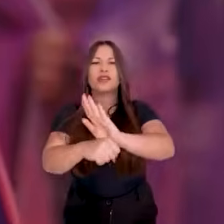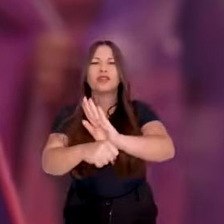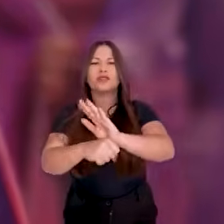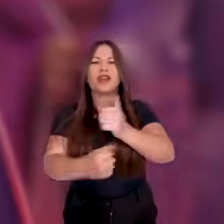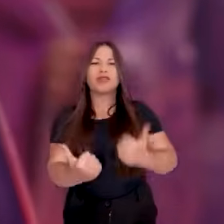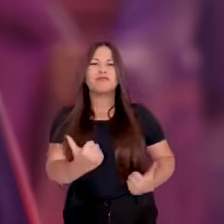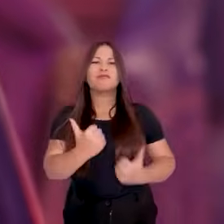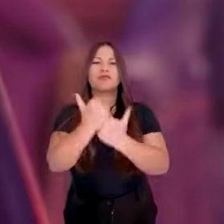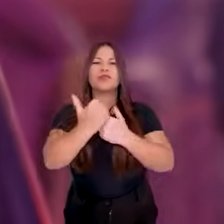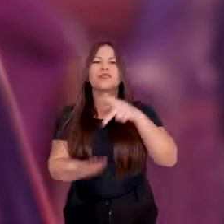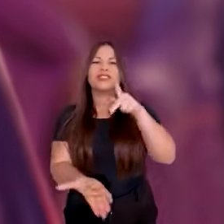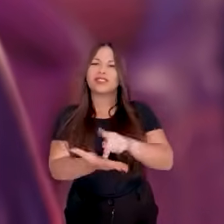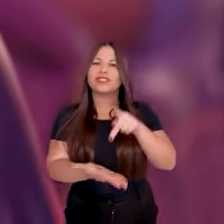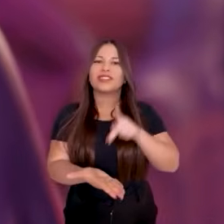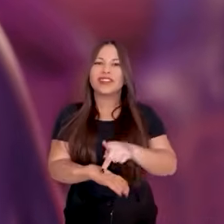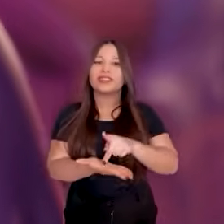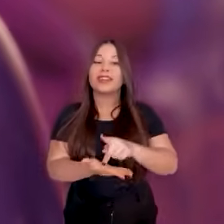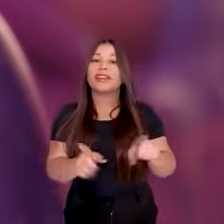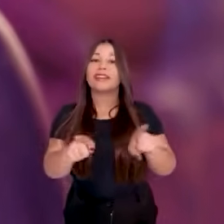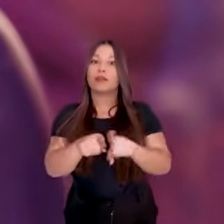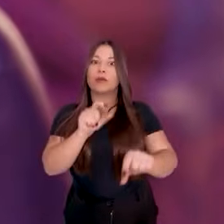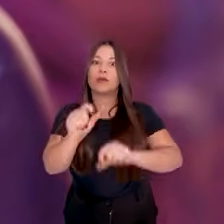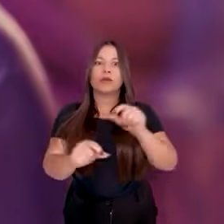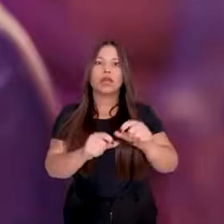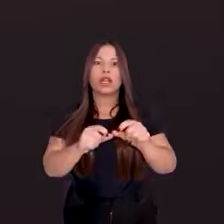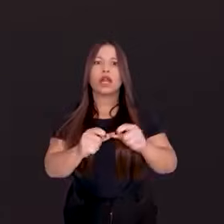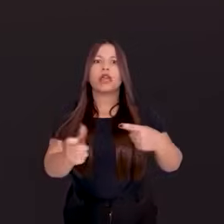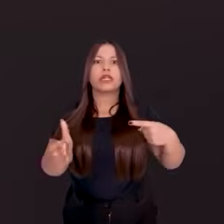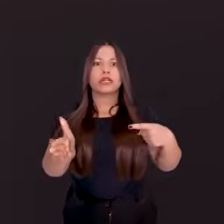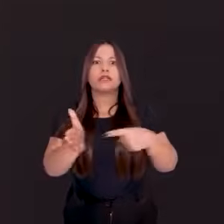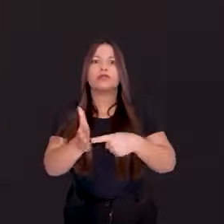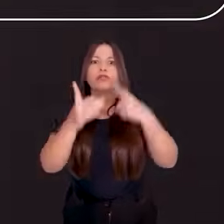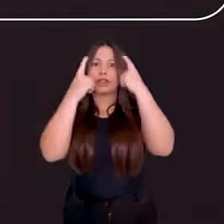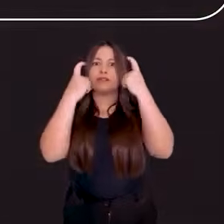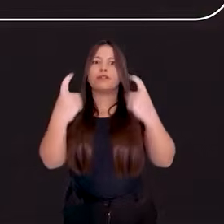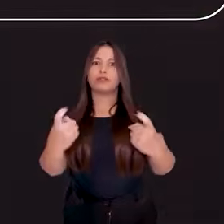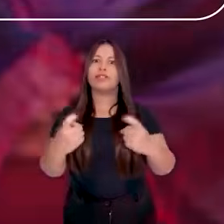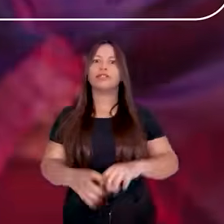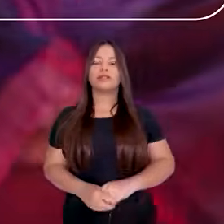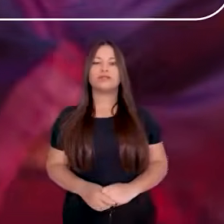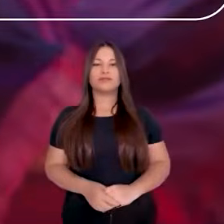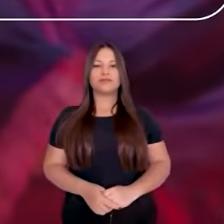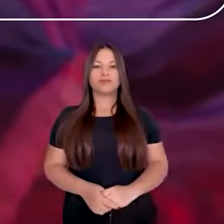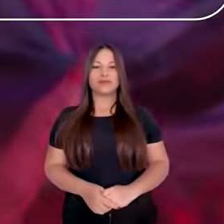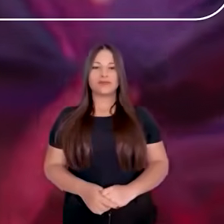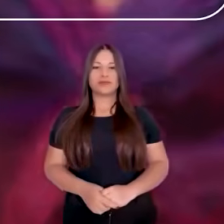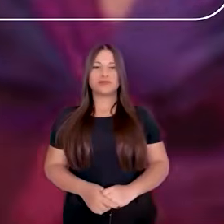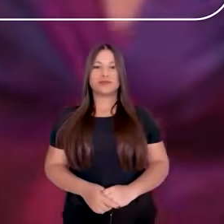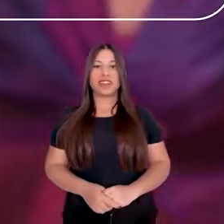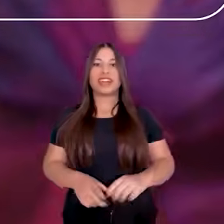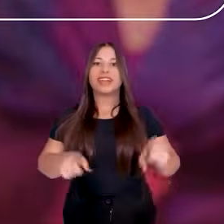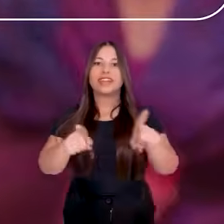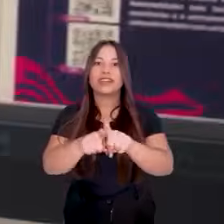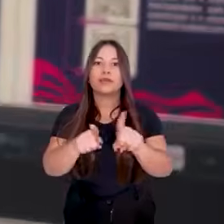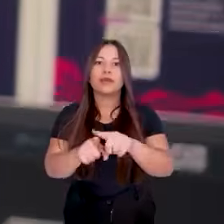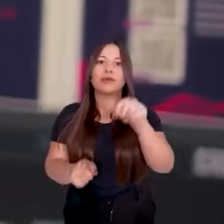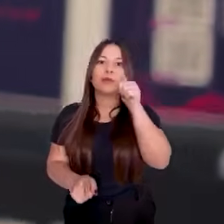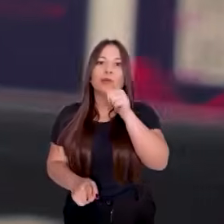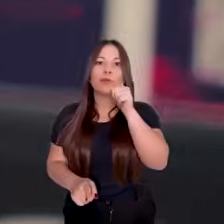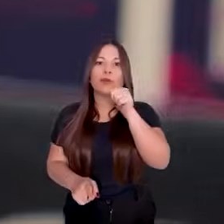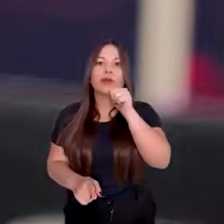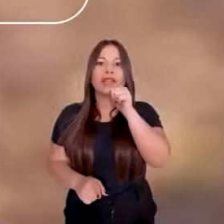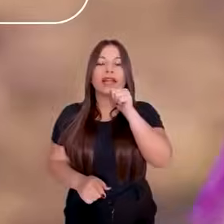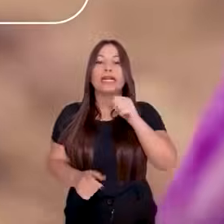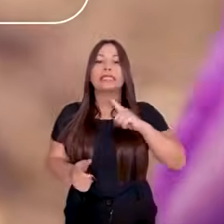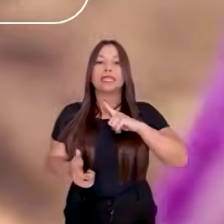apoio completa, inclusive para denunciar uma situação de violência. E para que a mulher que conta com